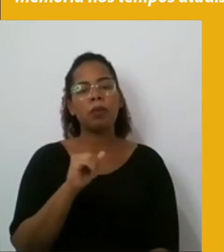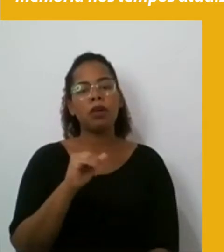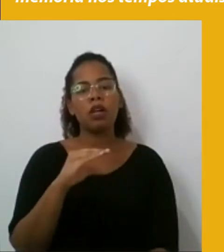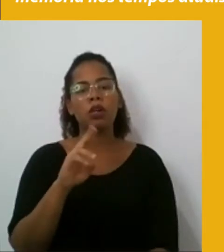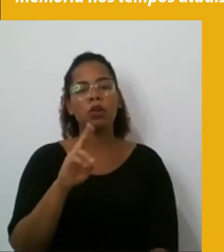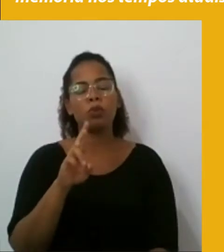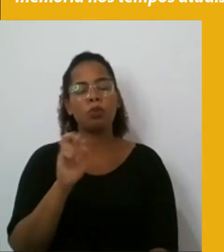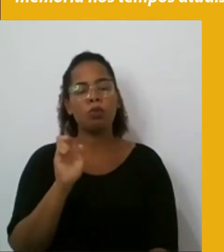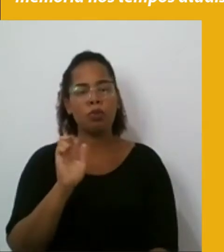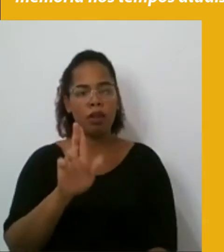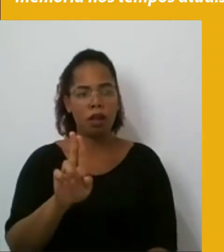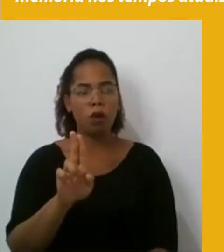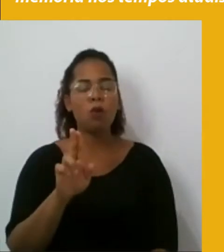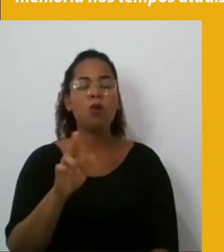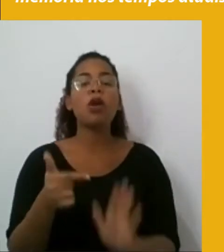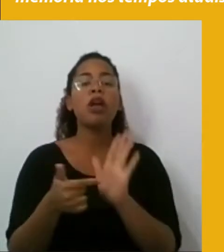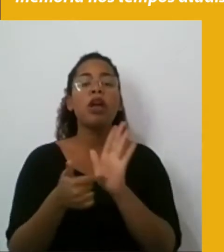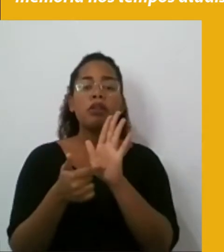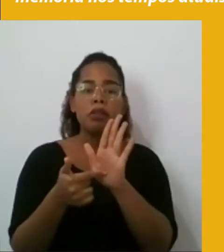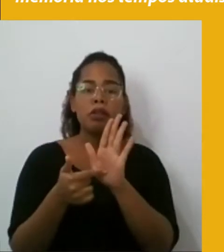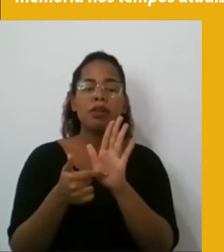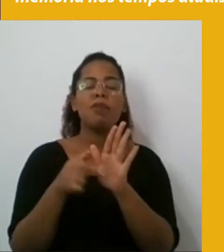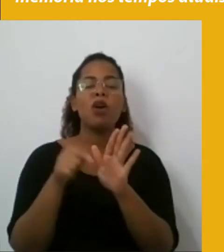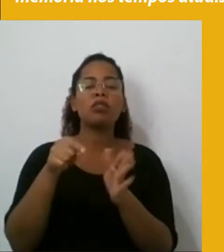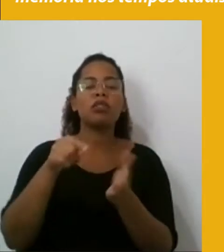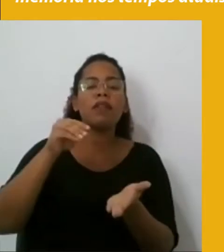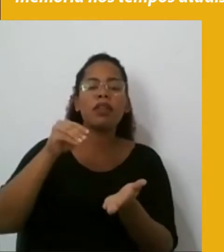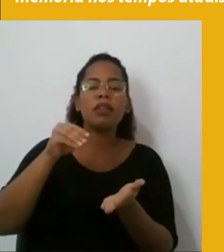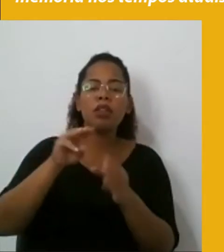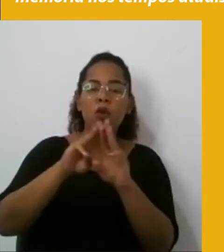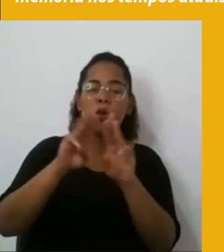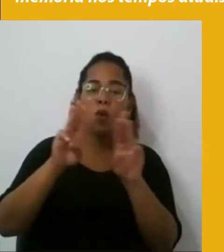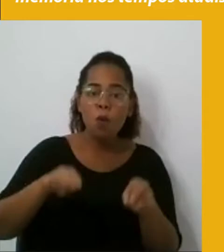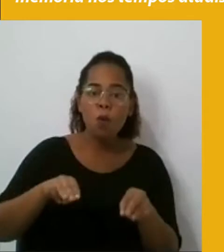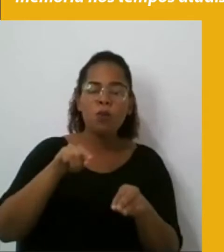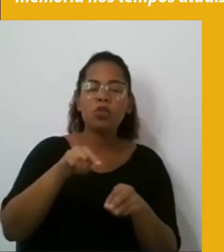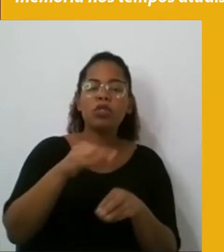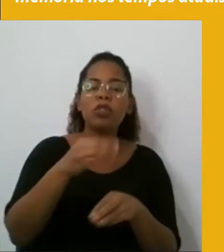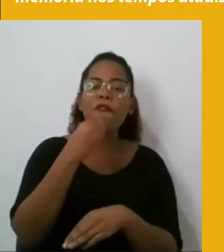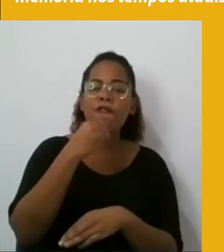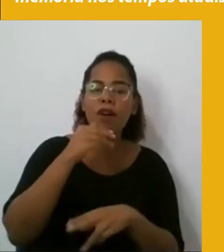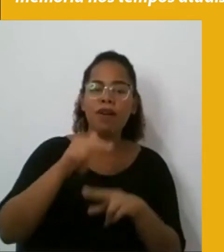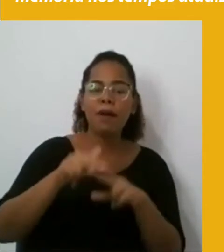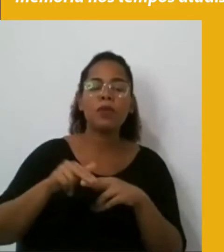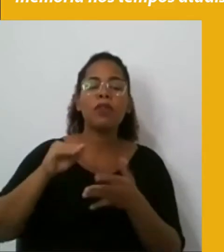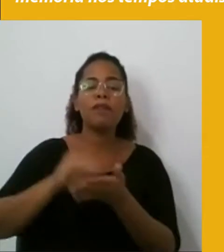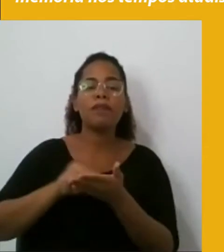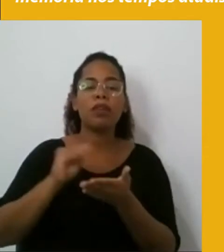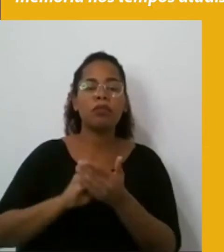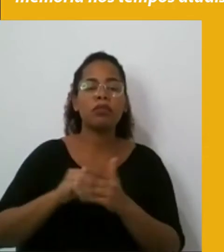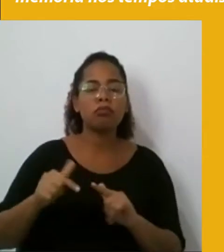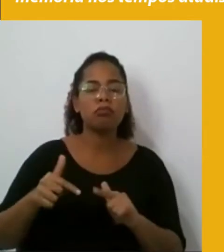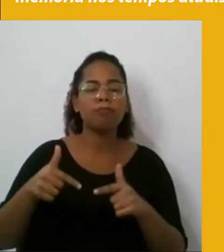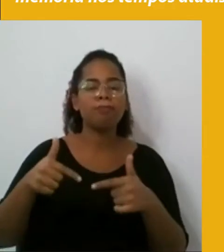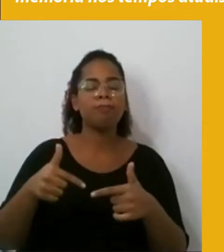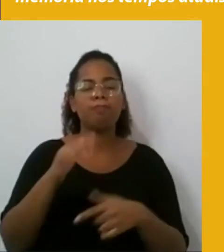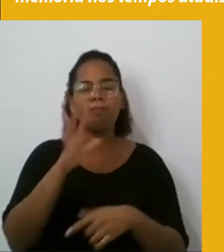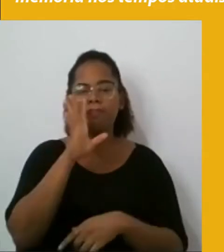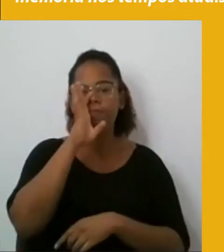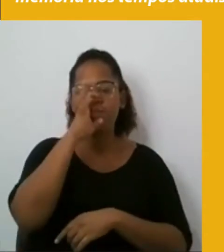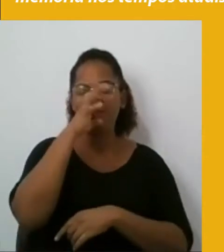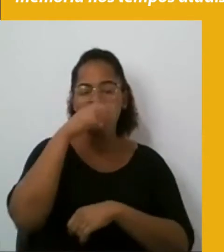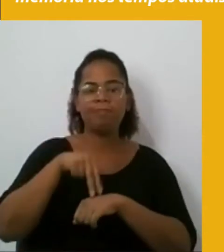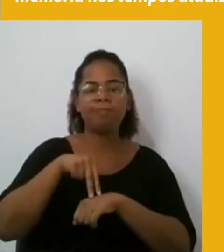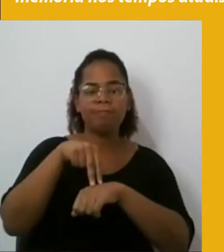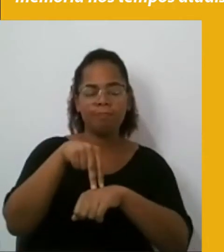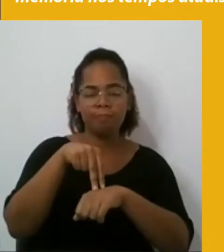museu, é tirada das armas que estão no museu. E, no caso, essas armas são as armas da ciência, da